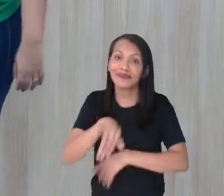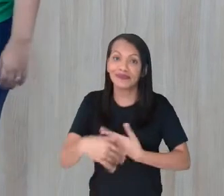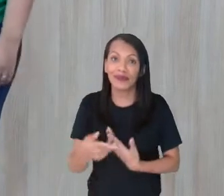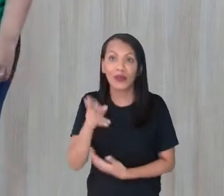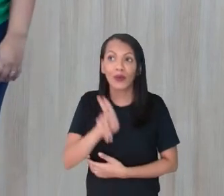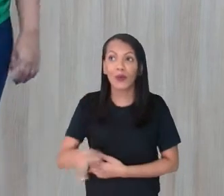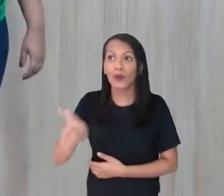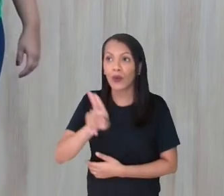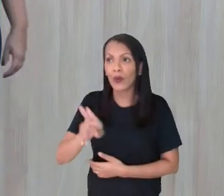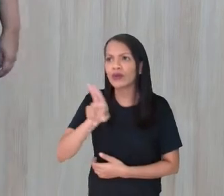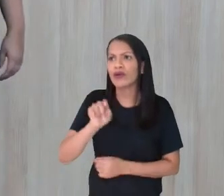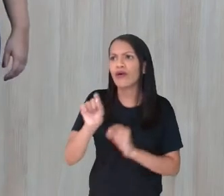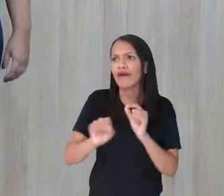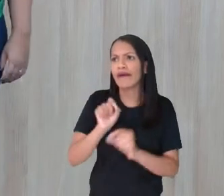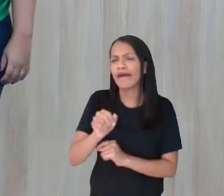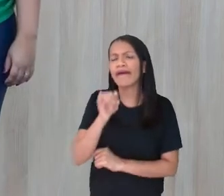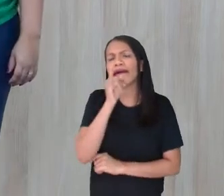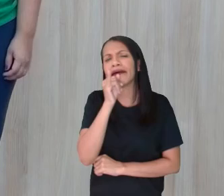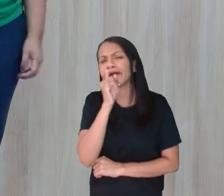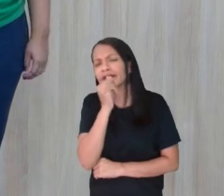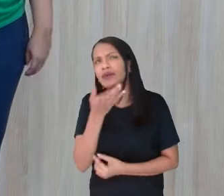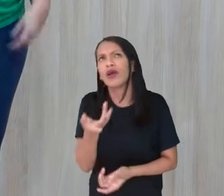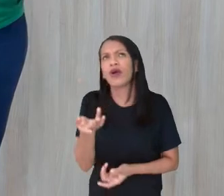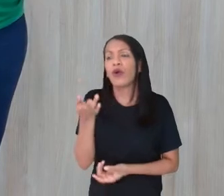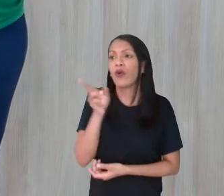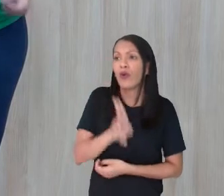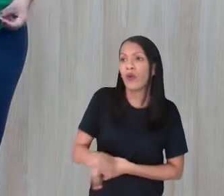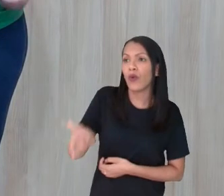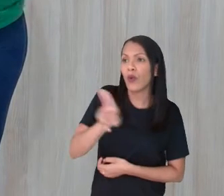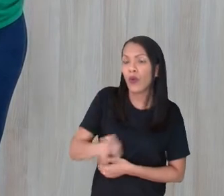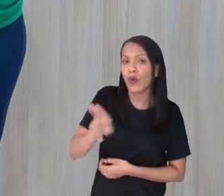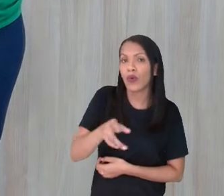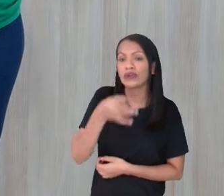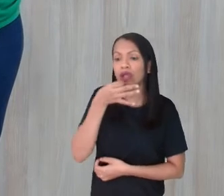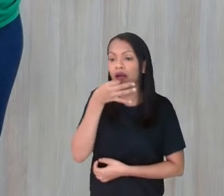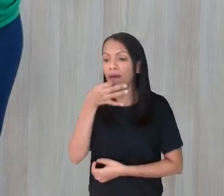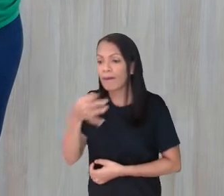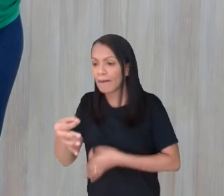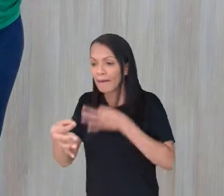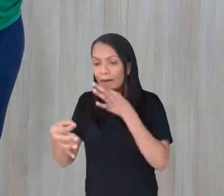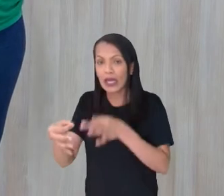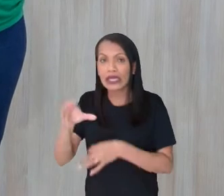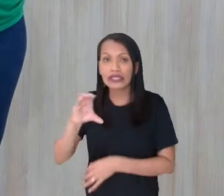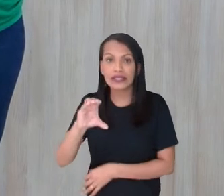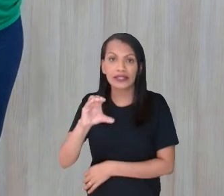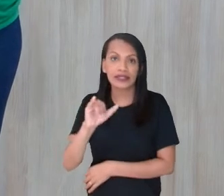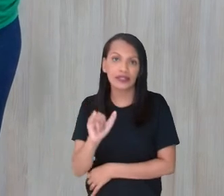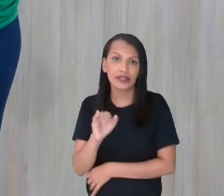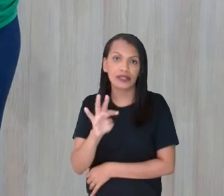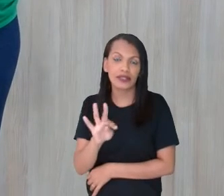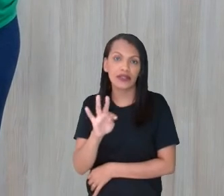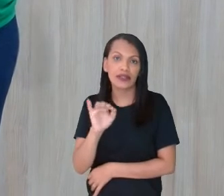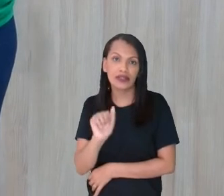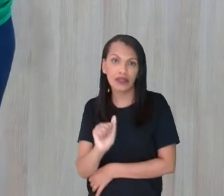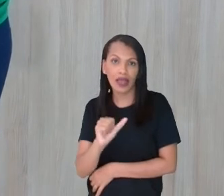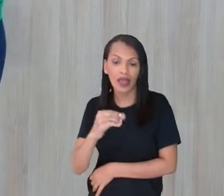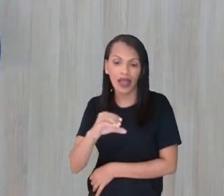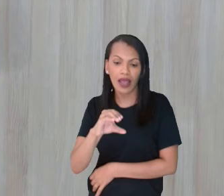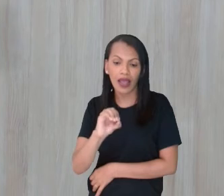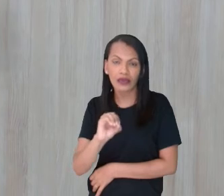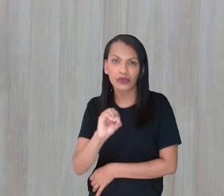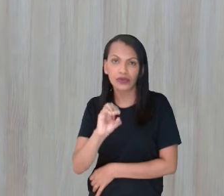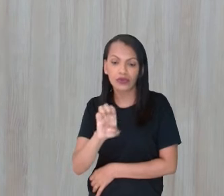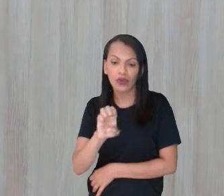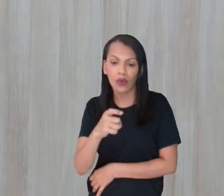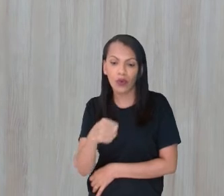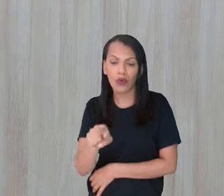sempre exemplos, use citações. As citações são, gente, eu acho que